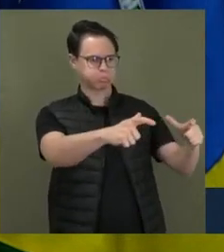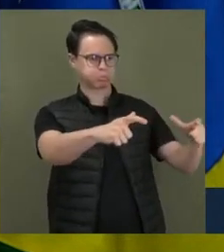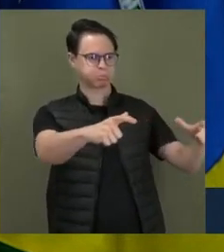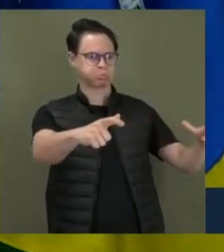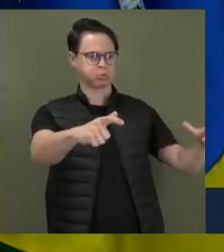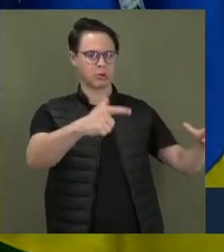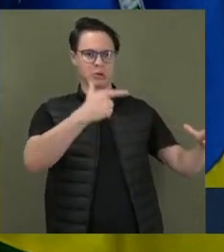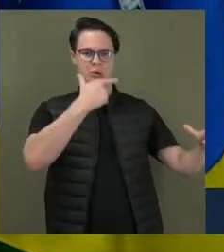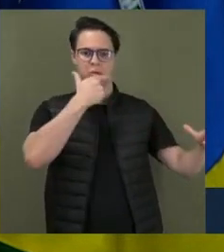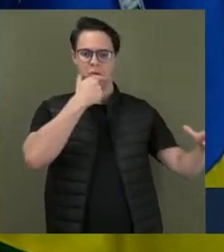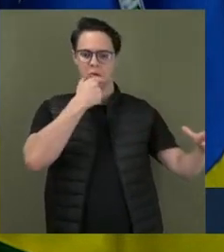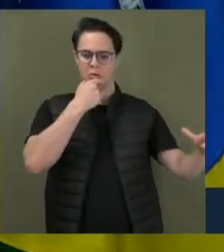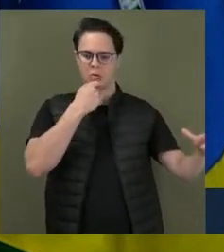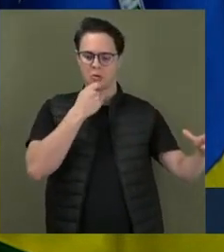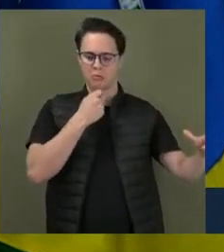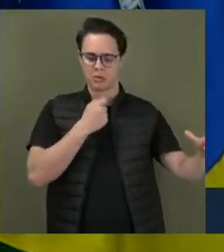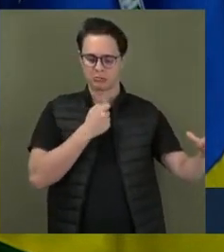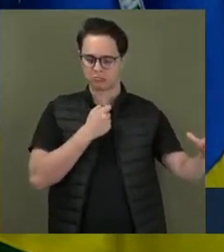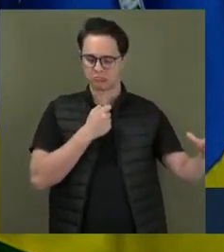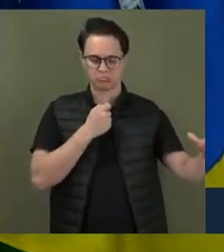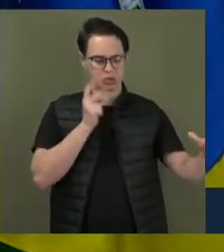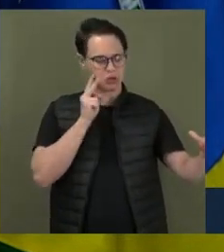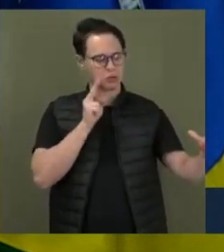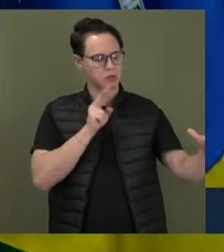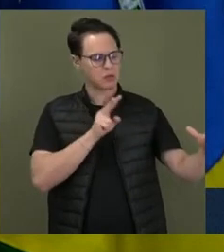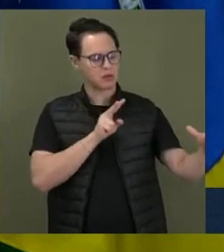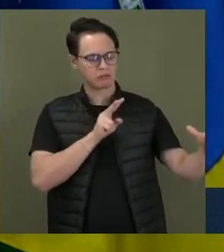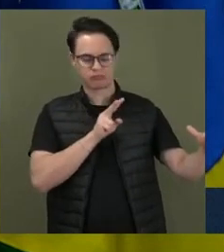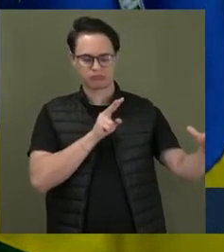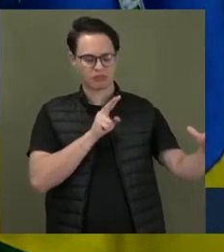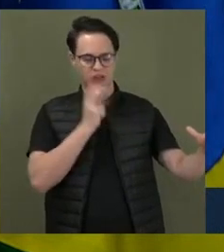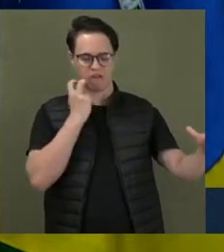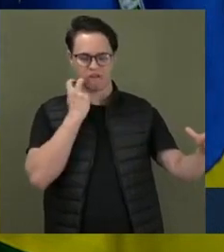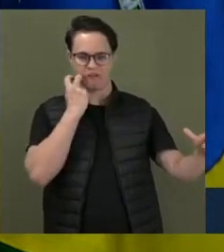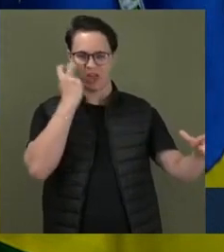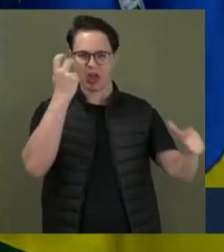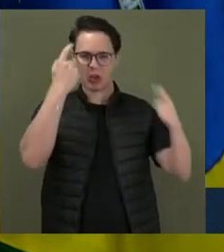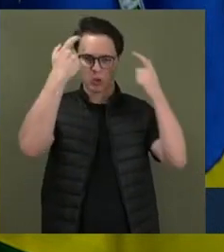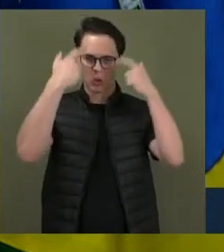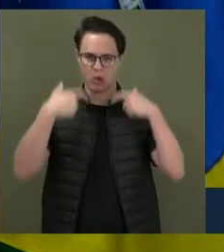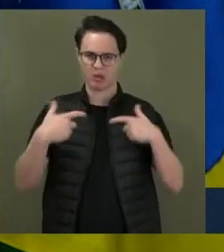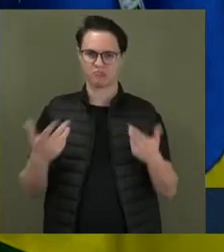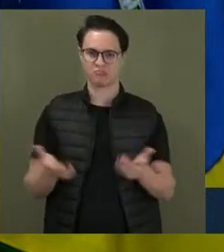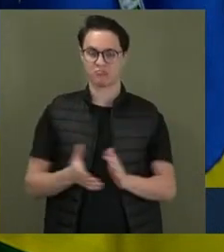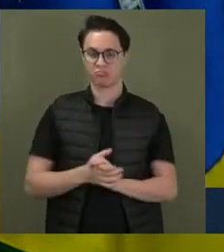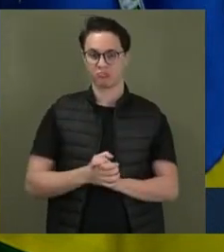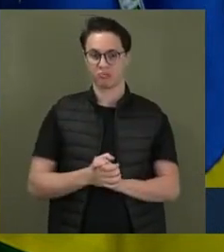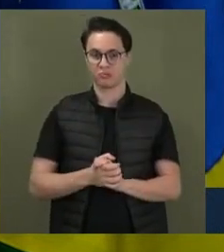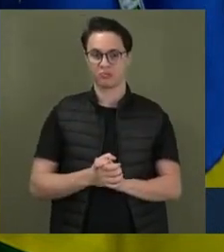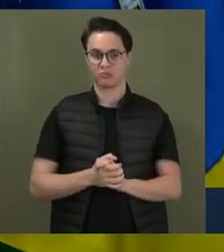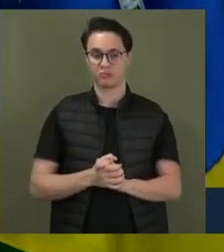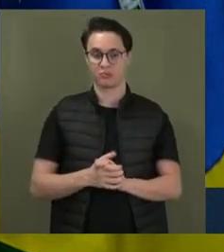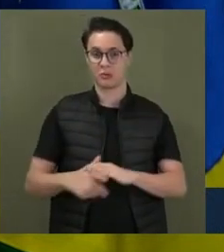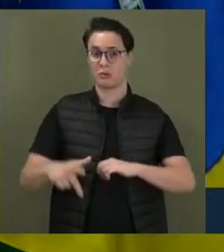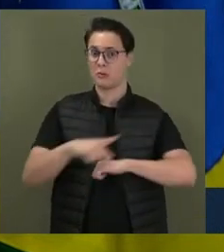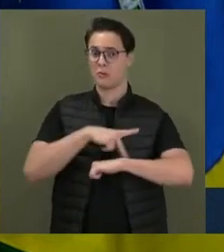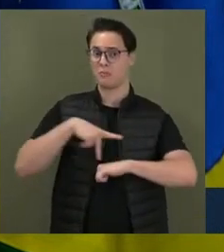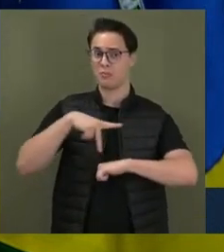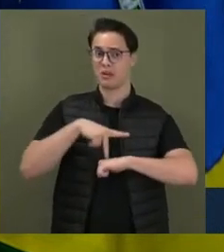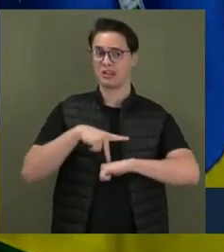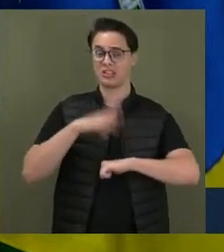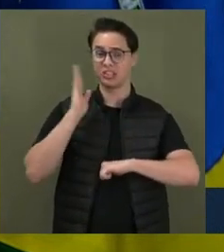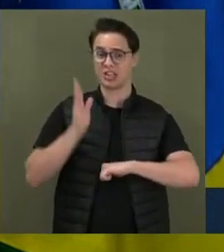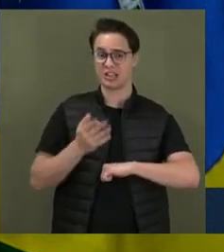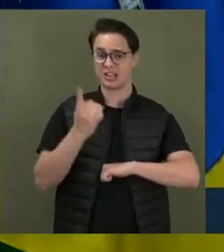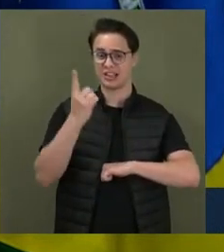chega a desanimar de virtude, a rir-se da honra e a ter vergonha de ser honesto. O país está, após 15 meses de governo